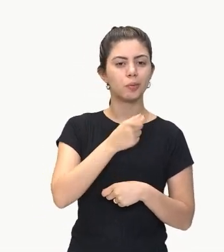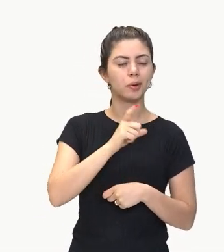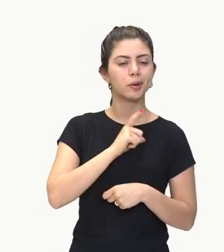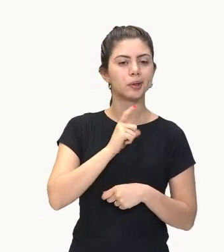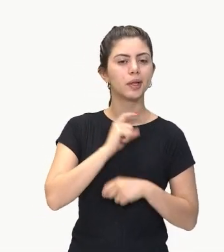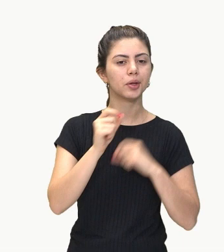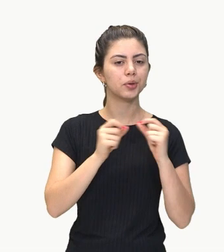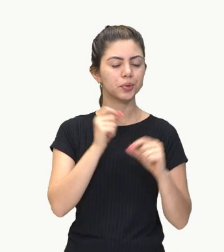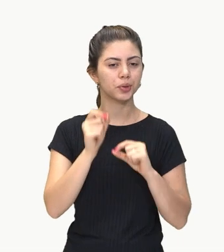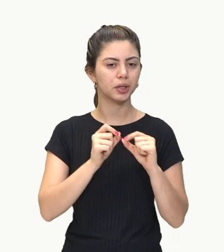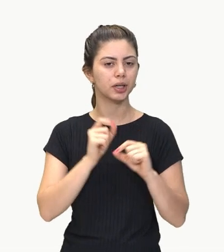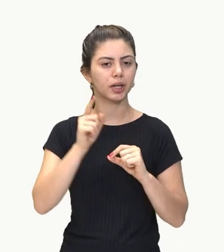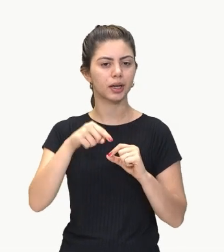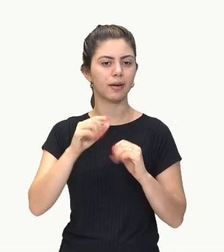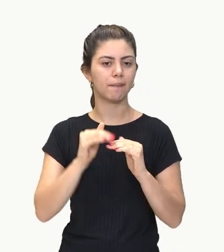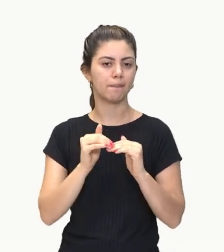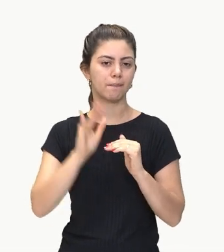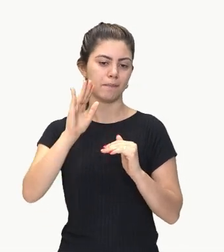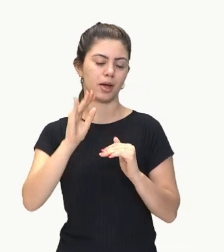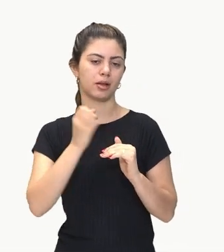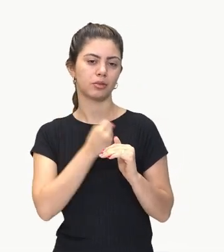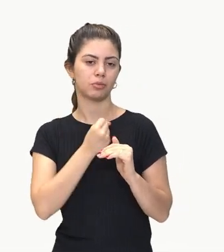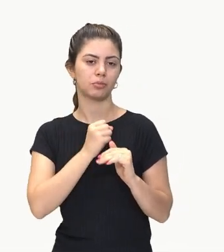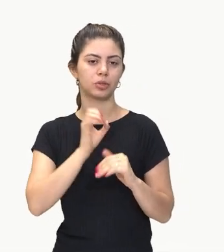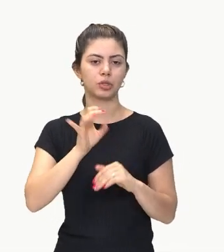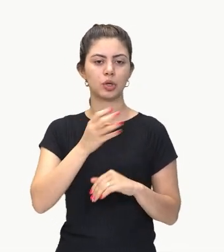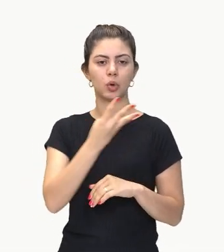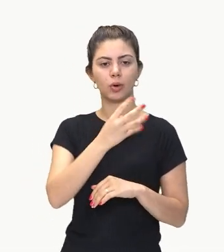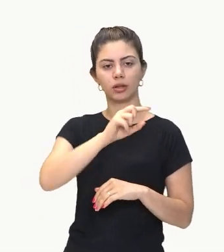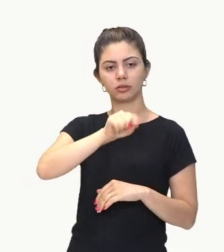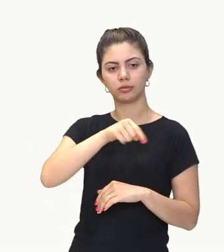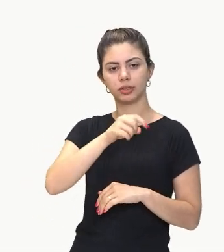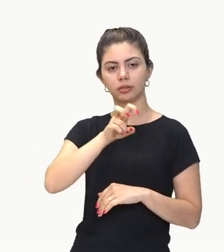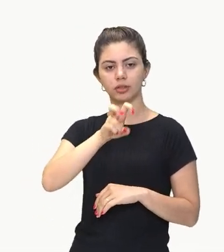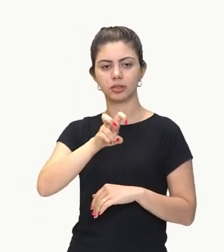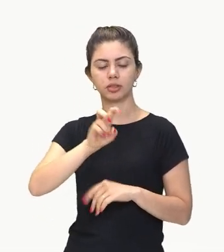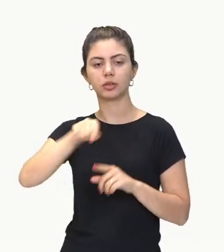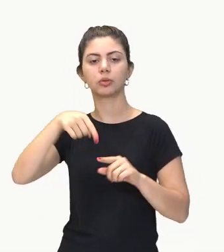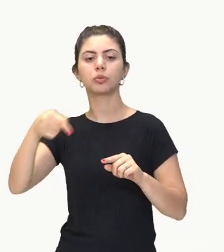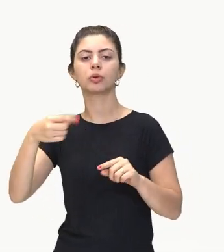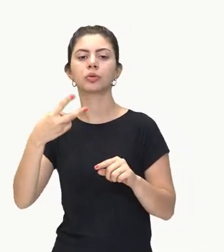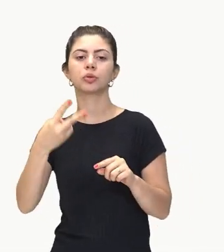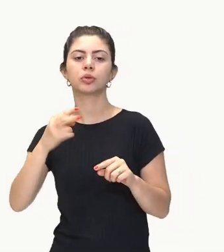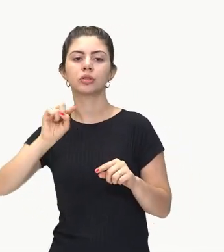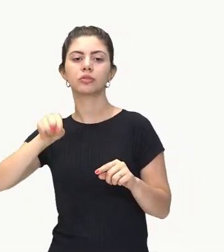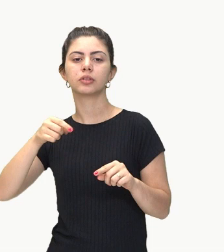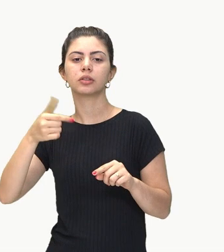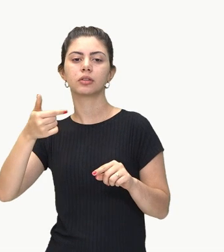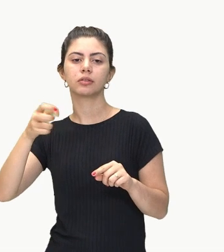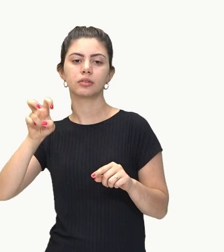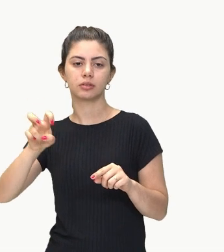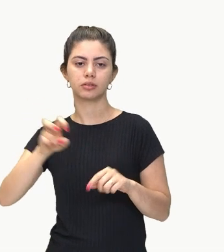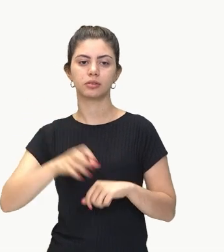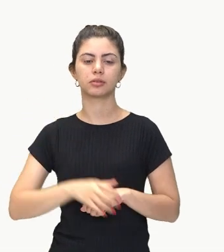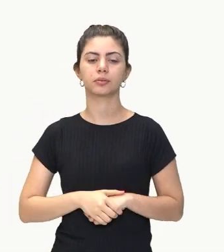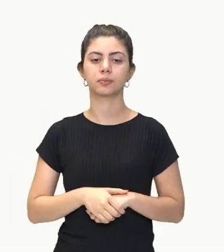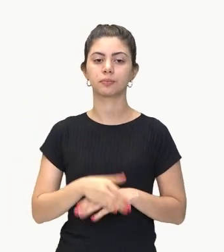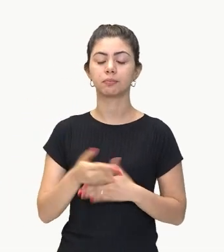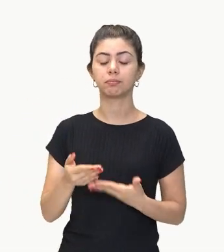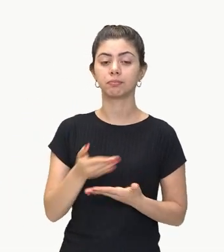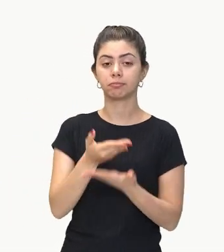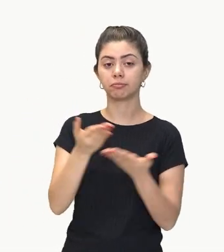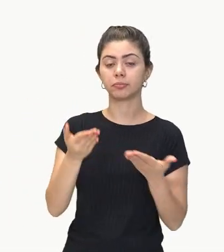mais números. Ó. Aqui só tem o 4 e o 5. Aqui nós temos o 2 e o 5. Tentem